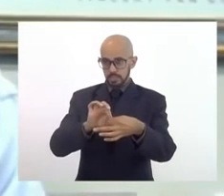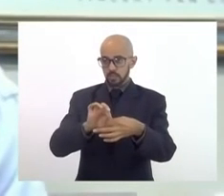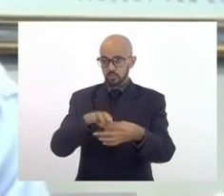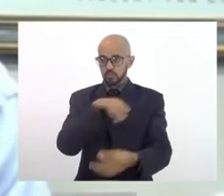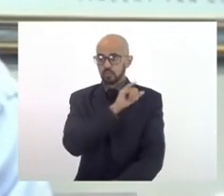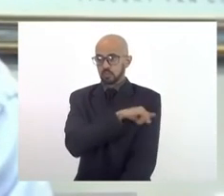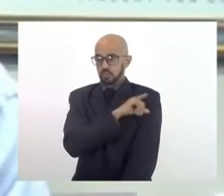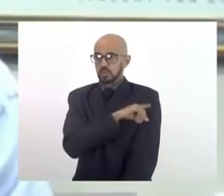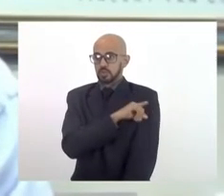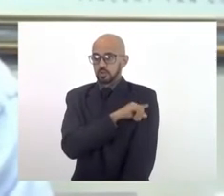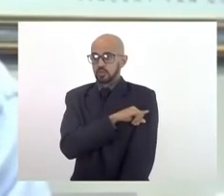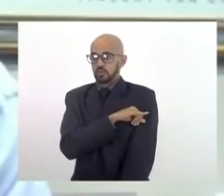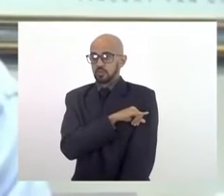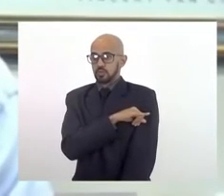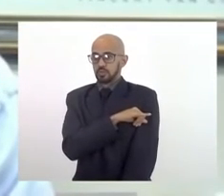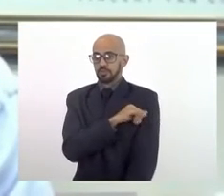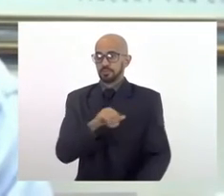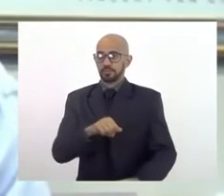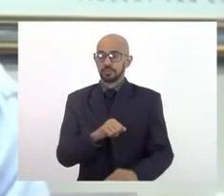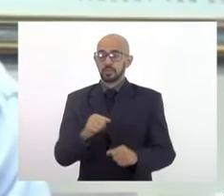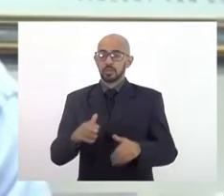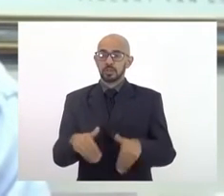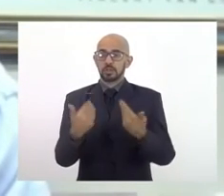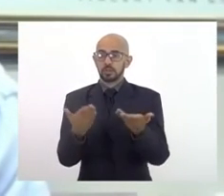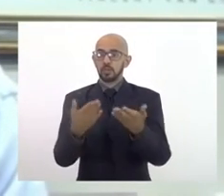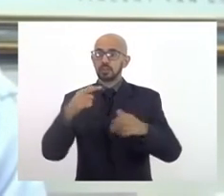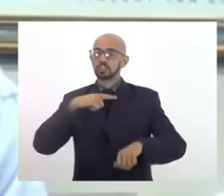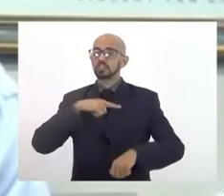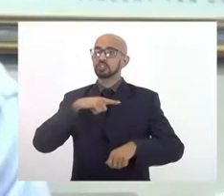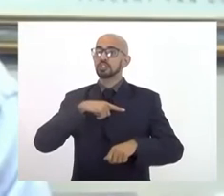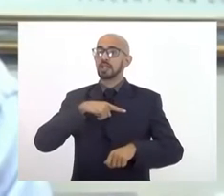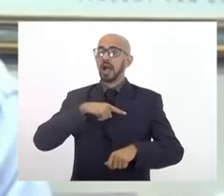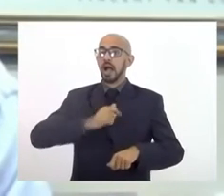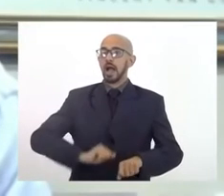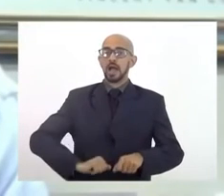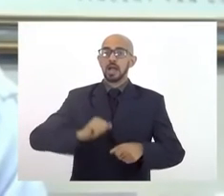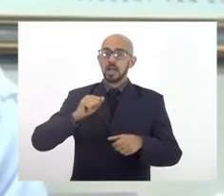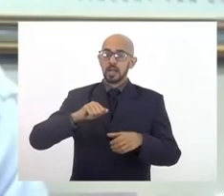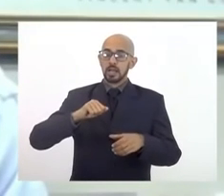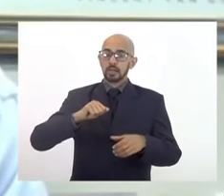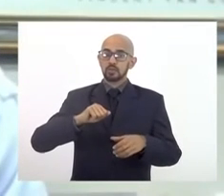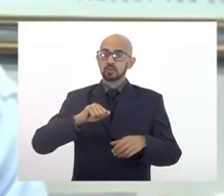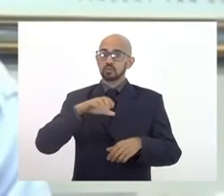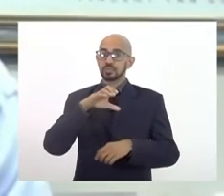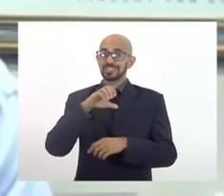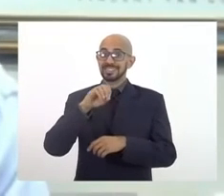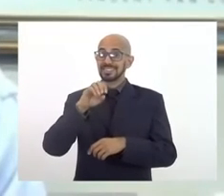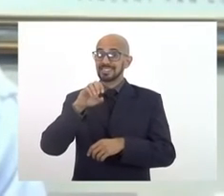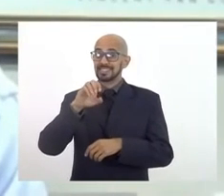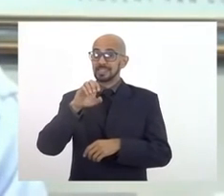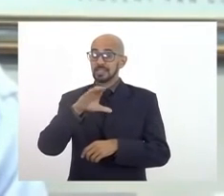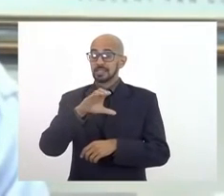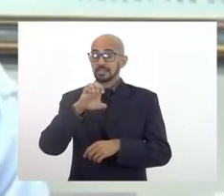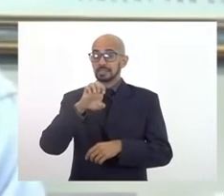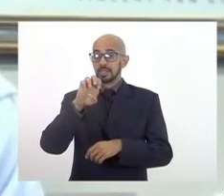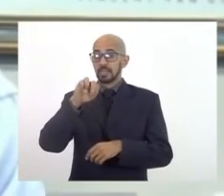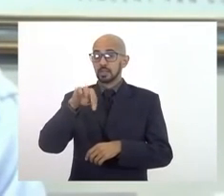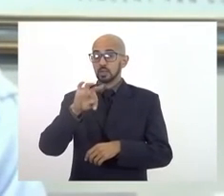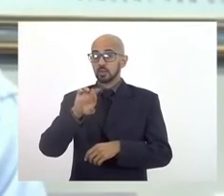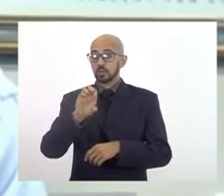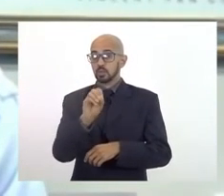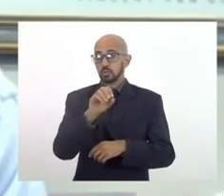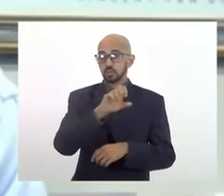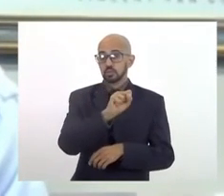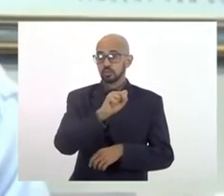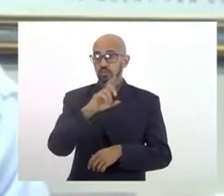Janeiro. Reforçando, nós estamos no centro da região sudeste, como todos aqui já falaram, nós temos vantagens competitivas muito bem